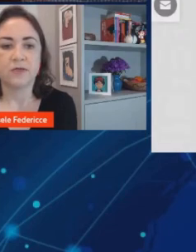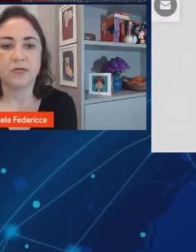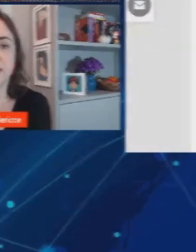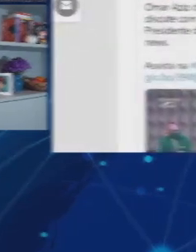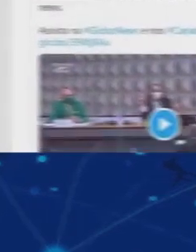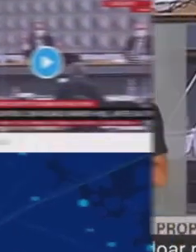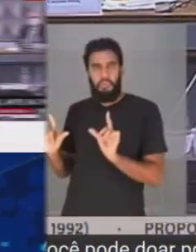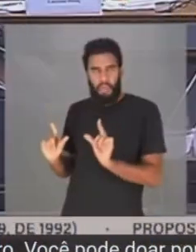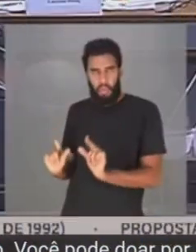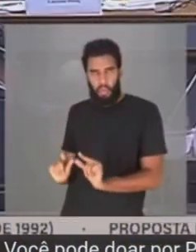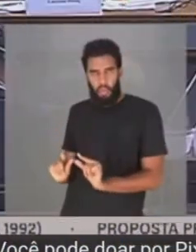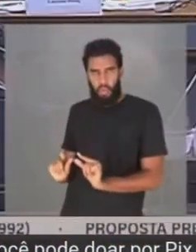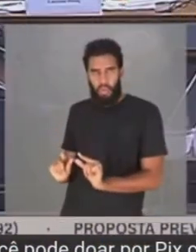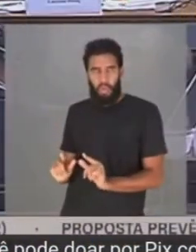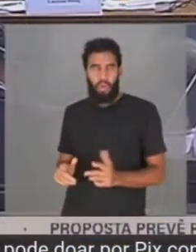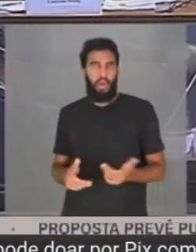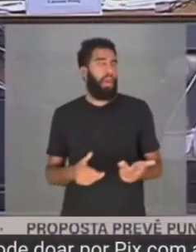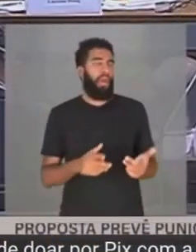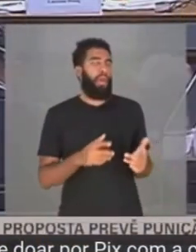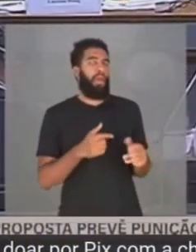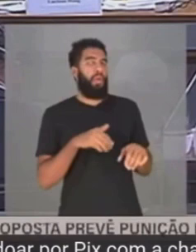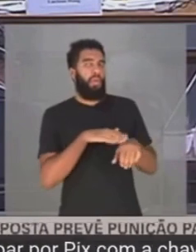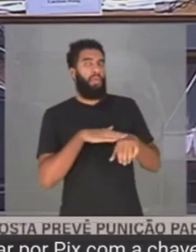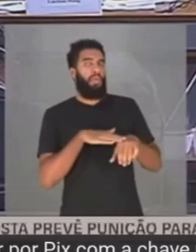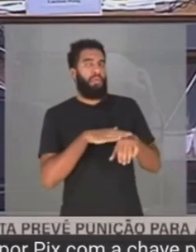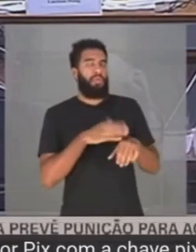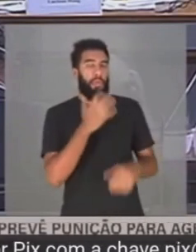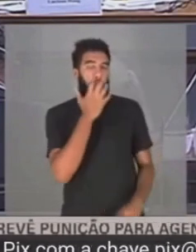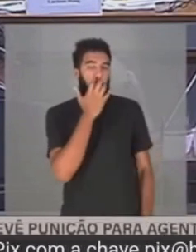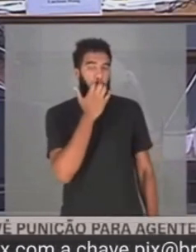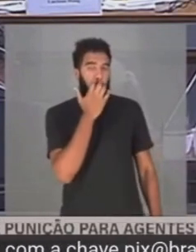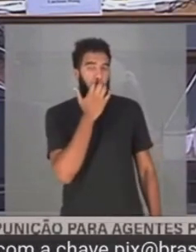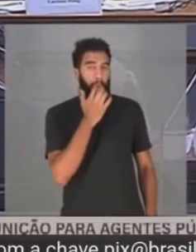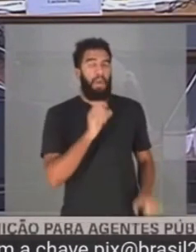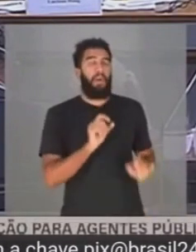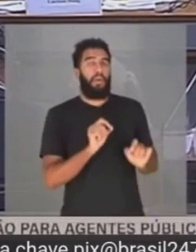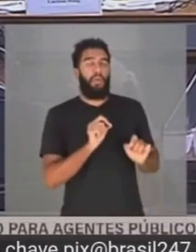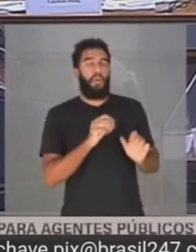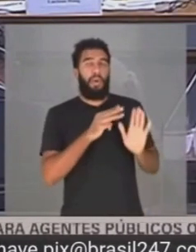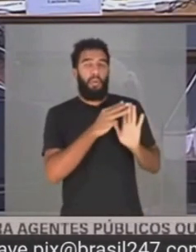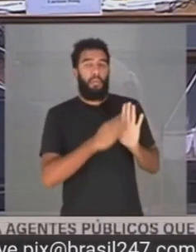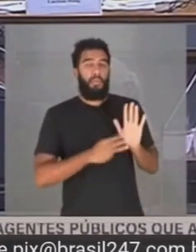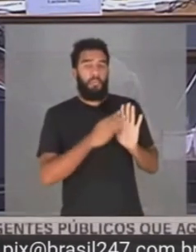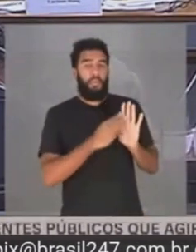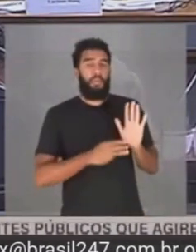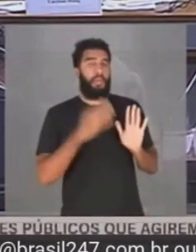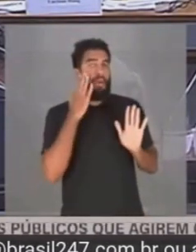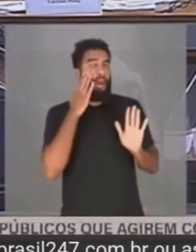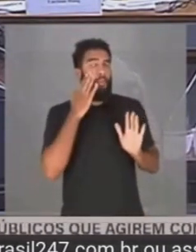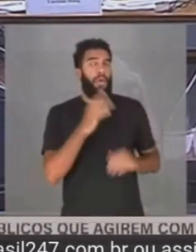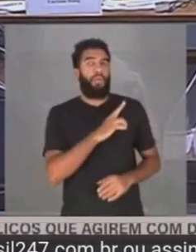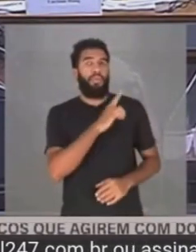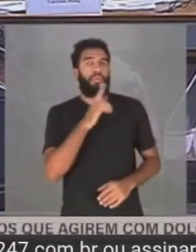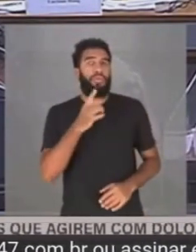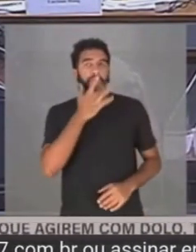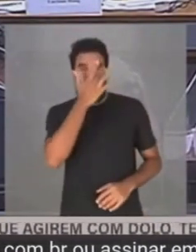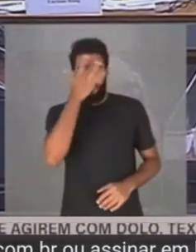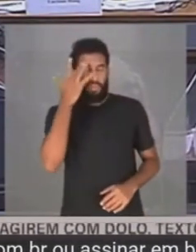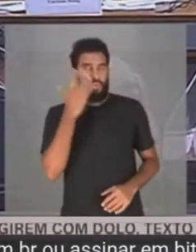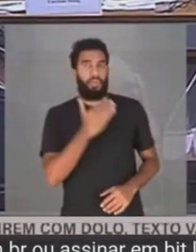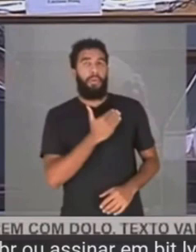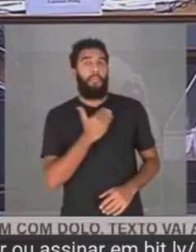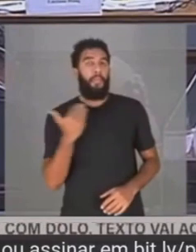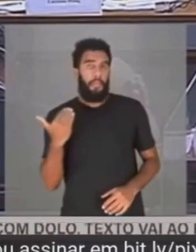eu fiz com o Osmar Terra era a metodologia para saber o dia que a pessoa morreu. Porque,